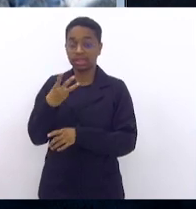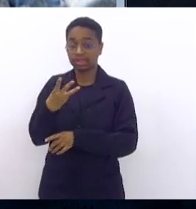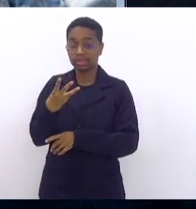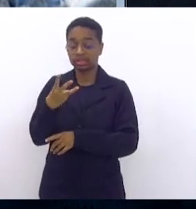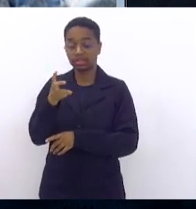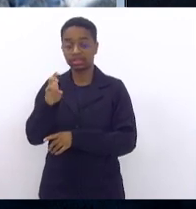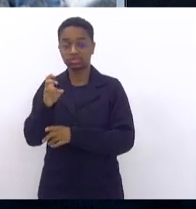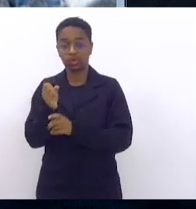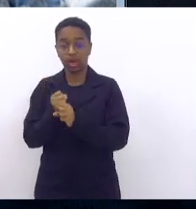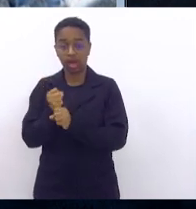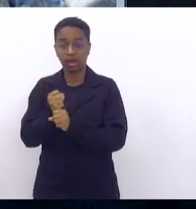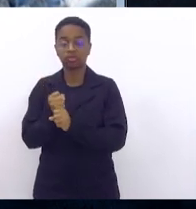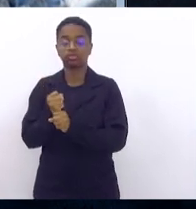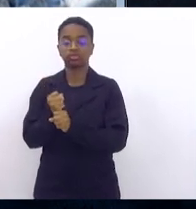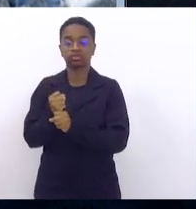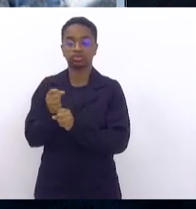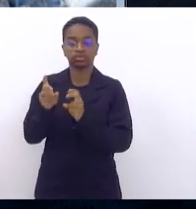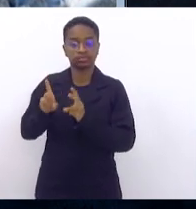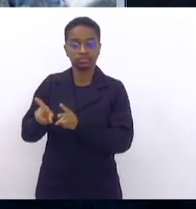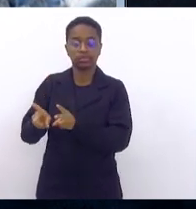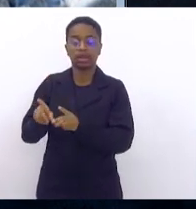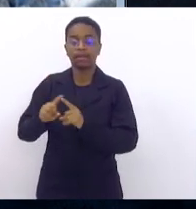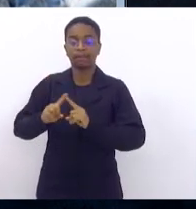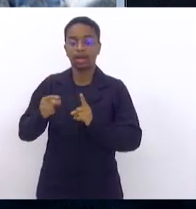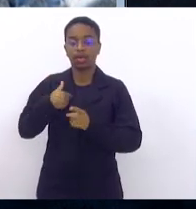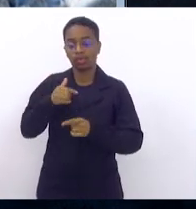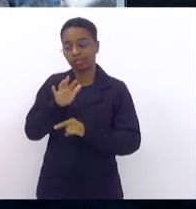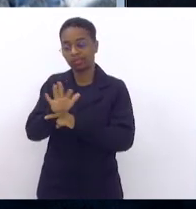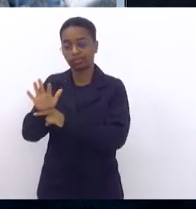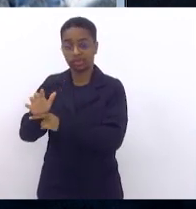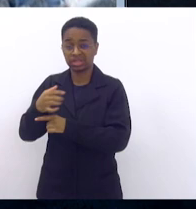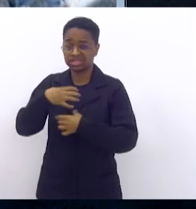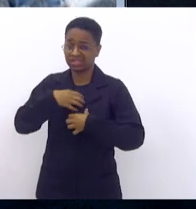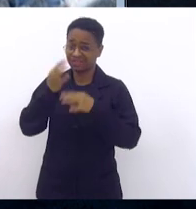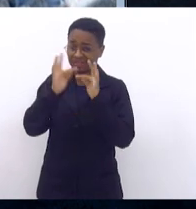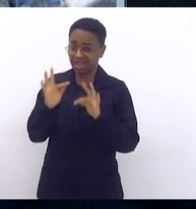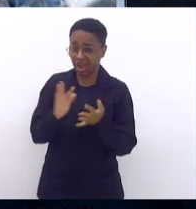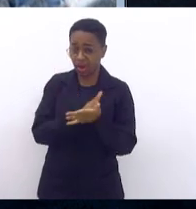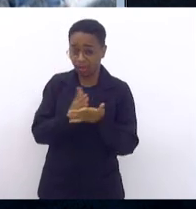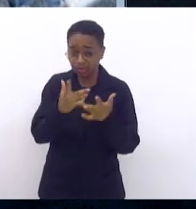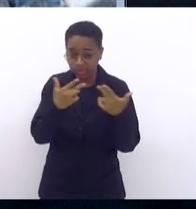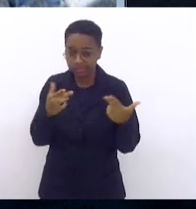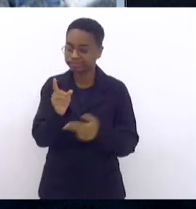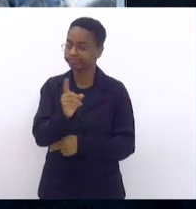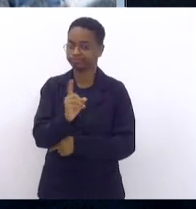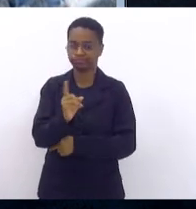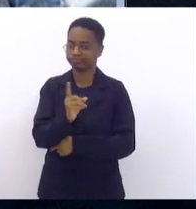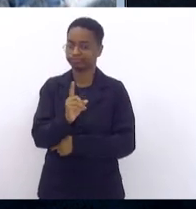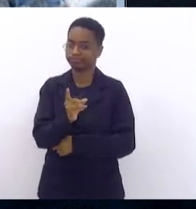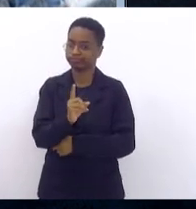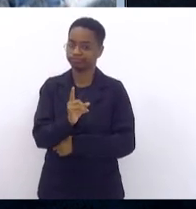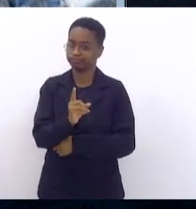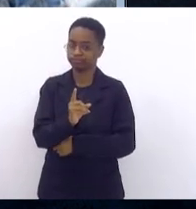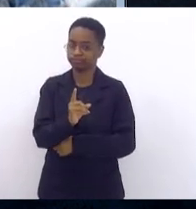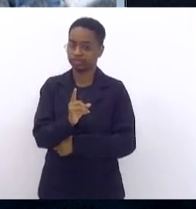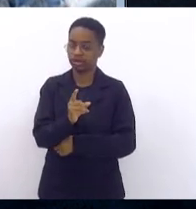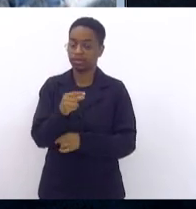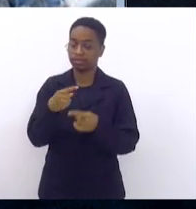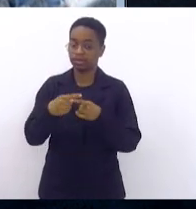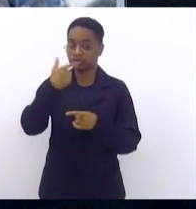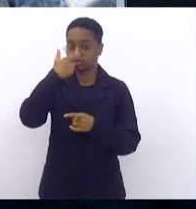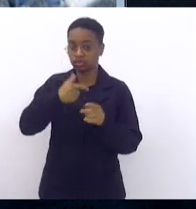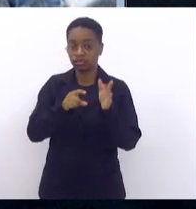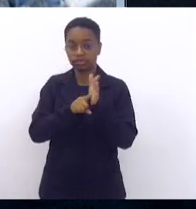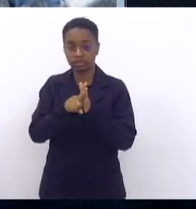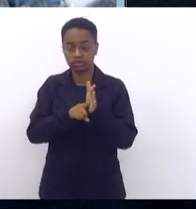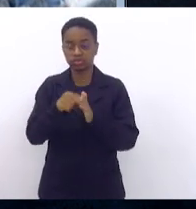conhecer essa realidade e poder contribuir não sou feliz com alguns resultados não sou feliz né como pesquisadora